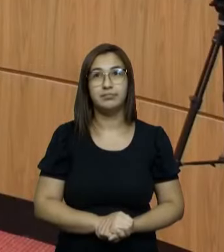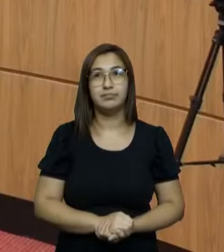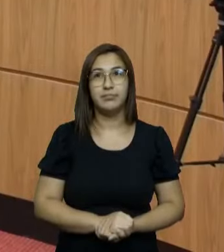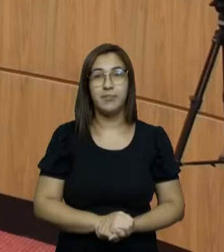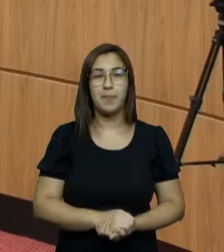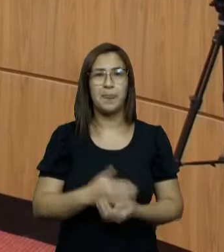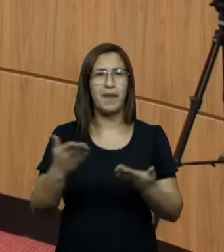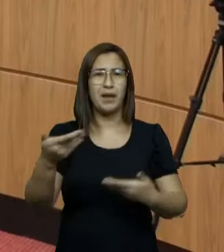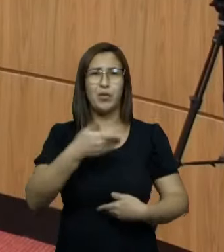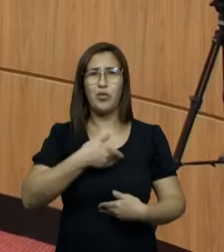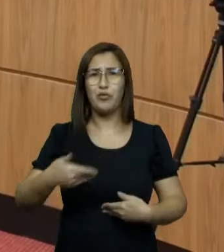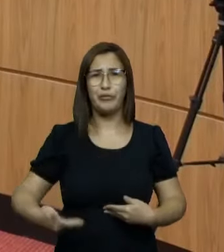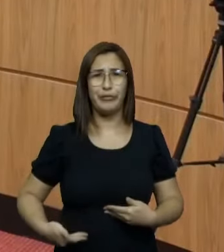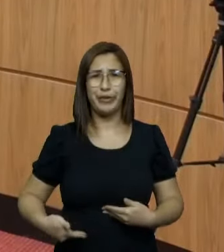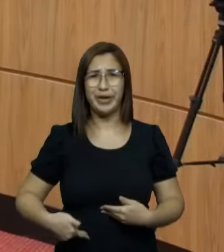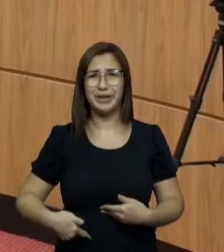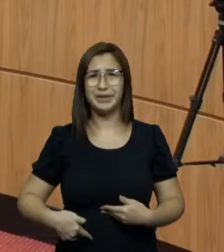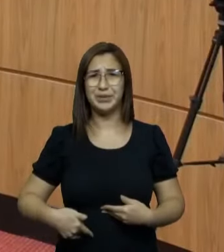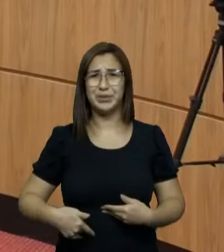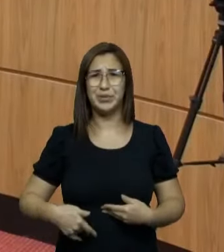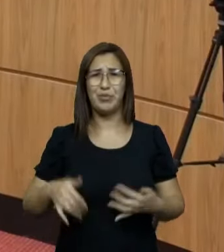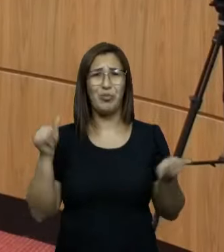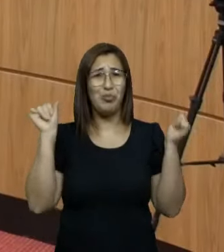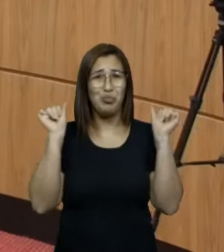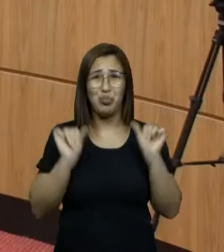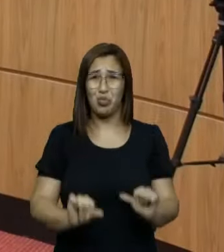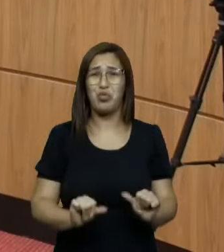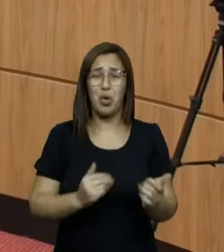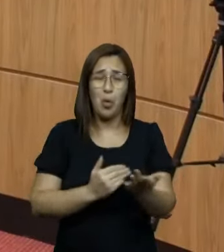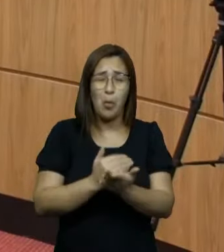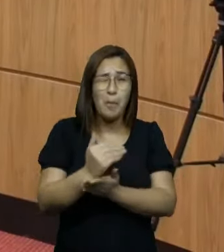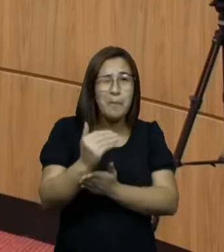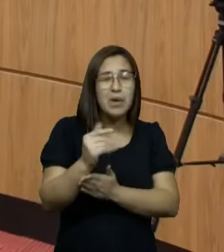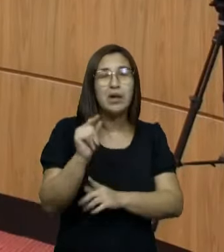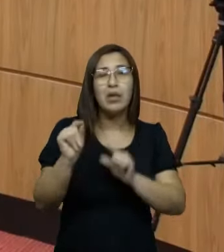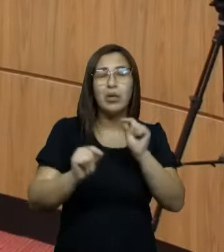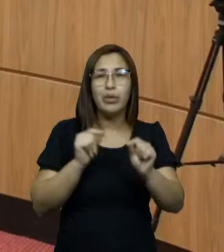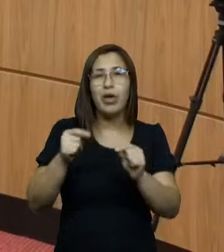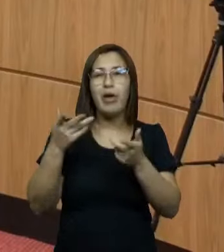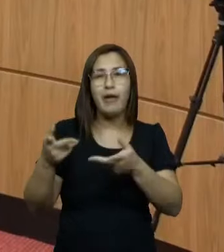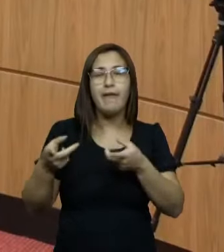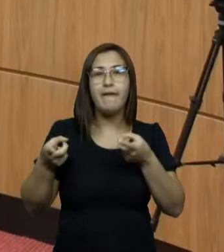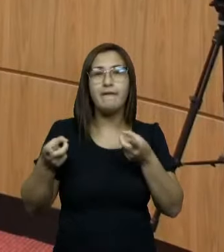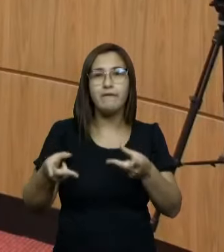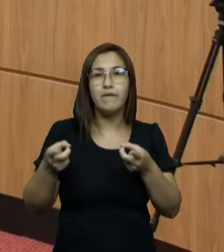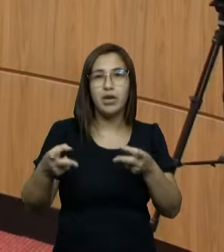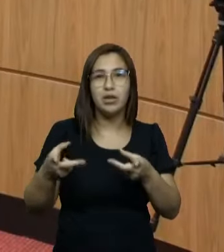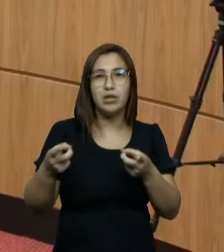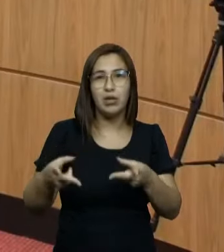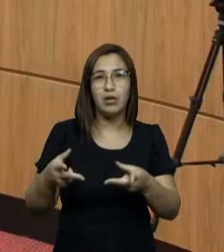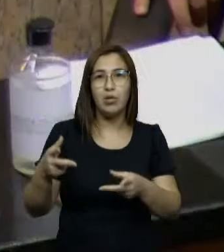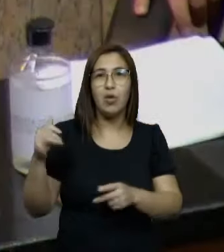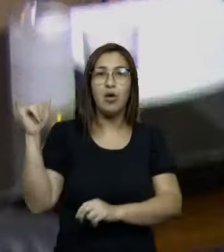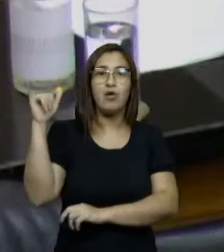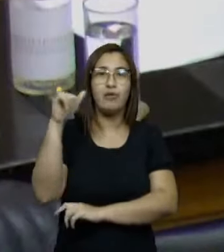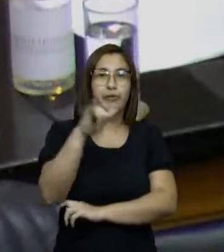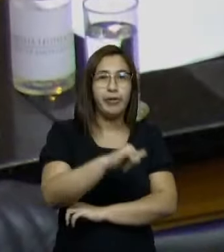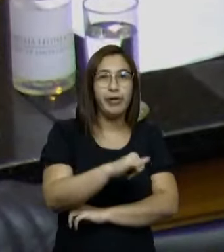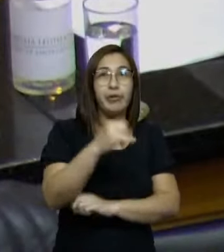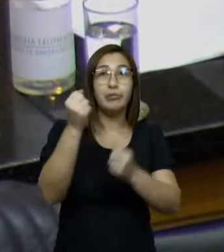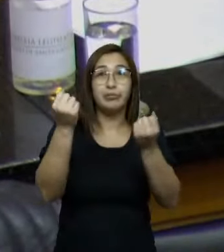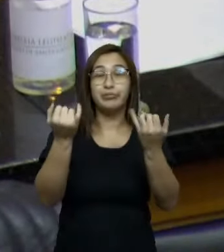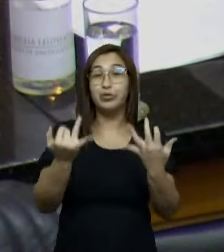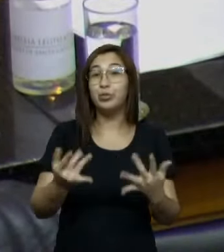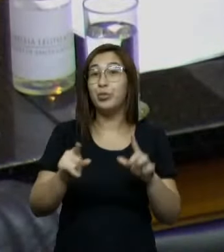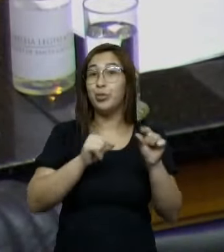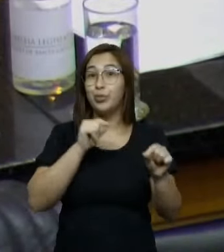de horror, né? Ele já começa lá atrás, onde ele vendeu então, os aviões, dizendo que ia